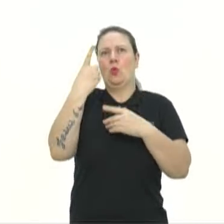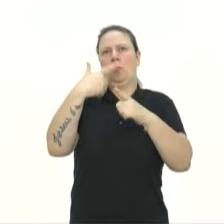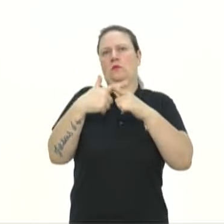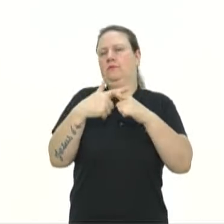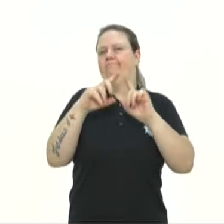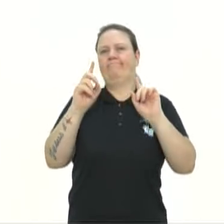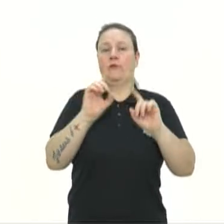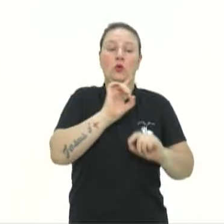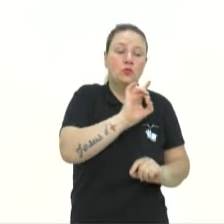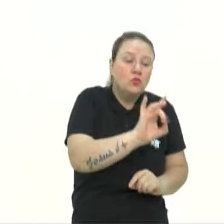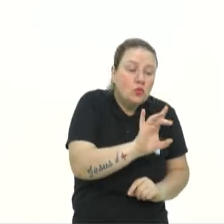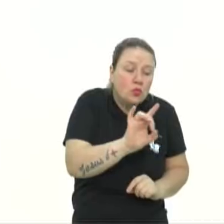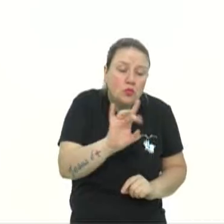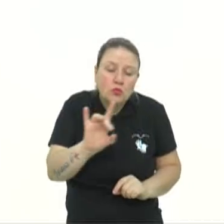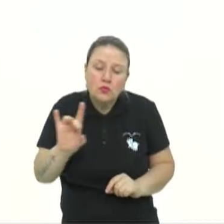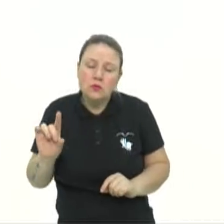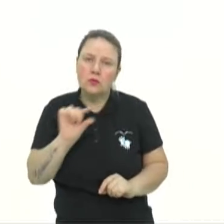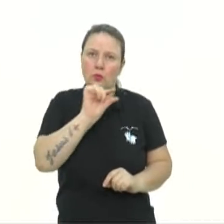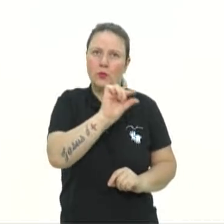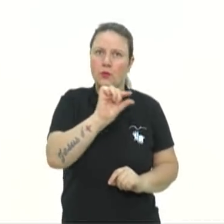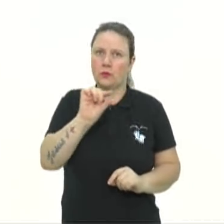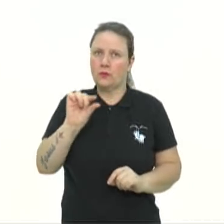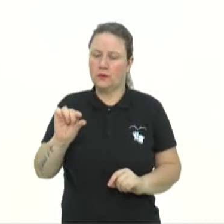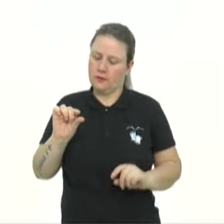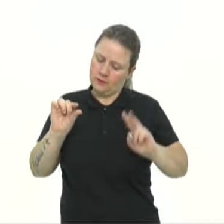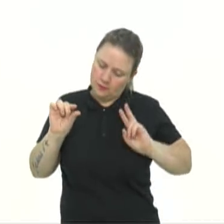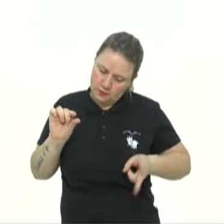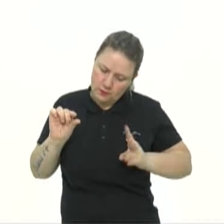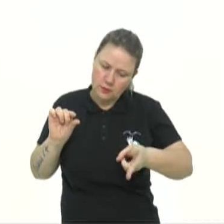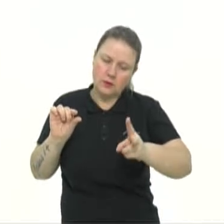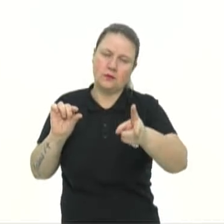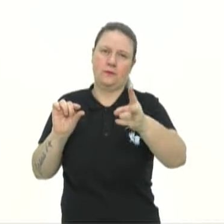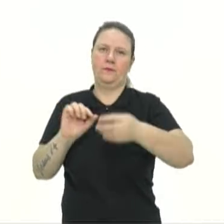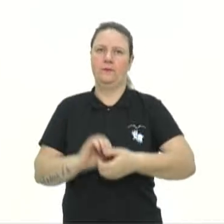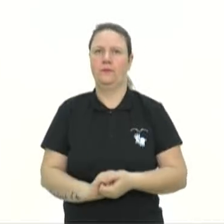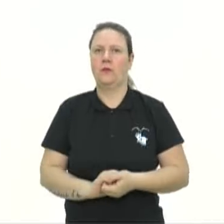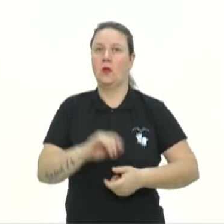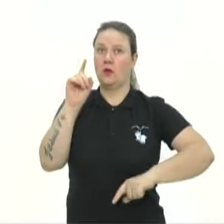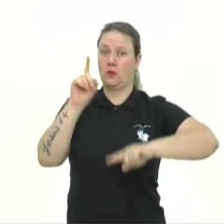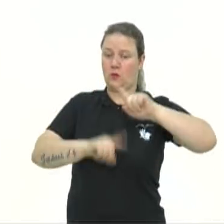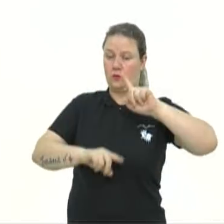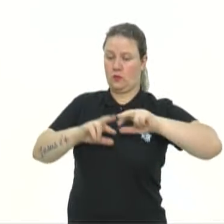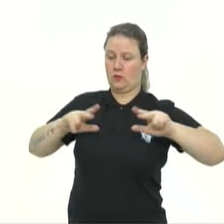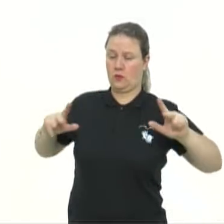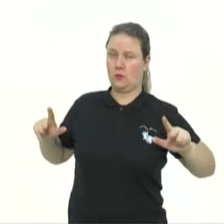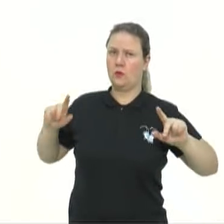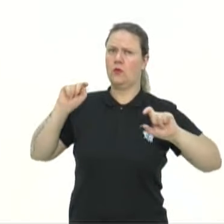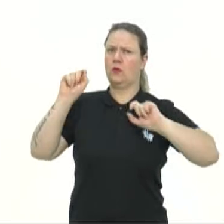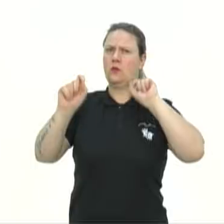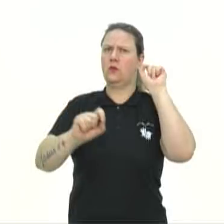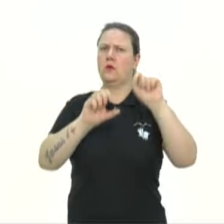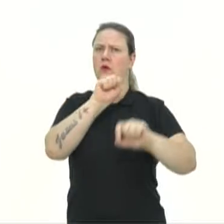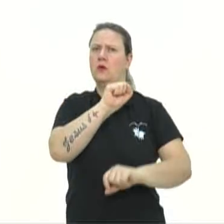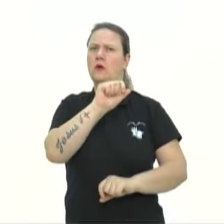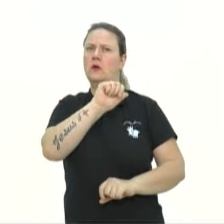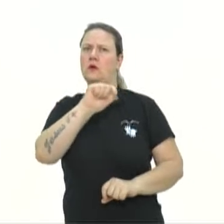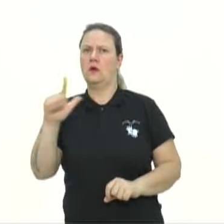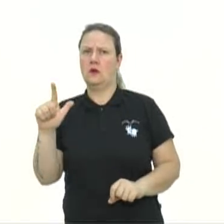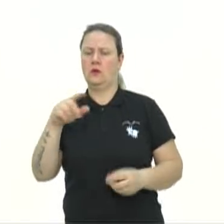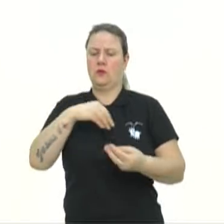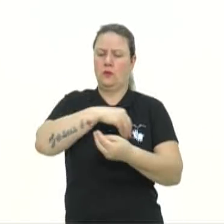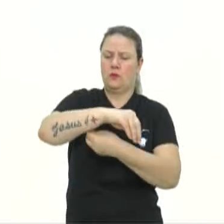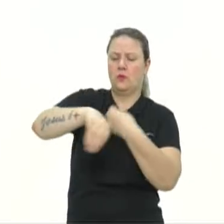ser ofertado em pequenas quantidades, continuamente. O produto que cumpre este papel é o sal, por